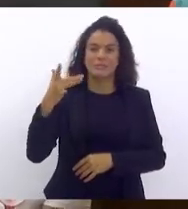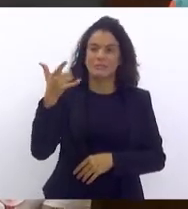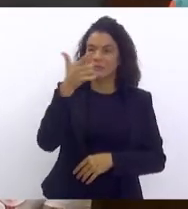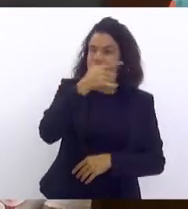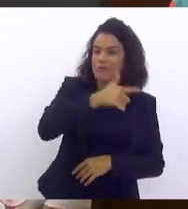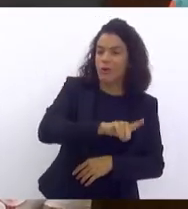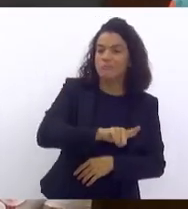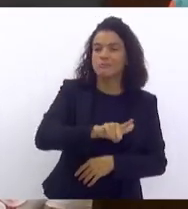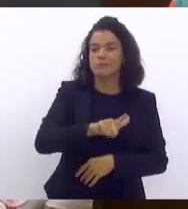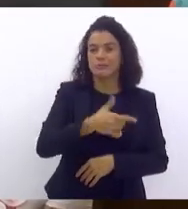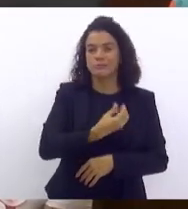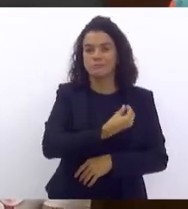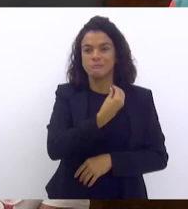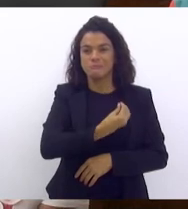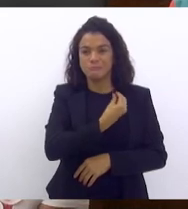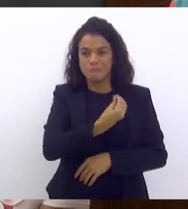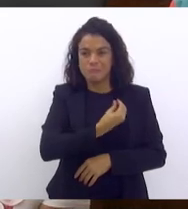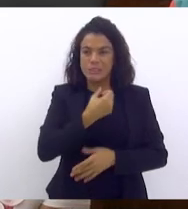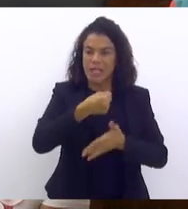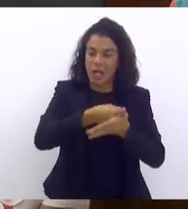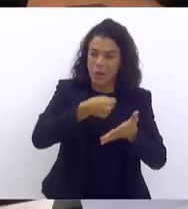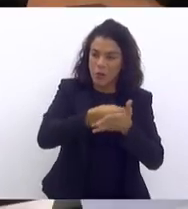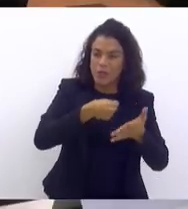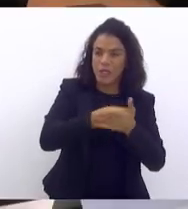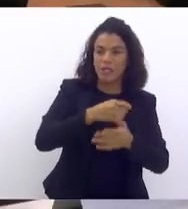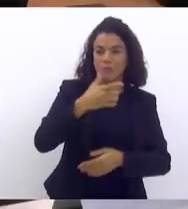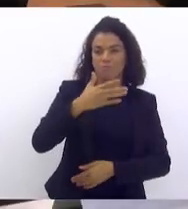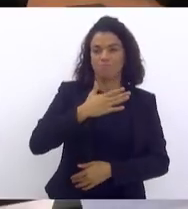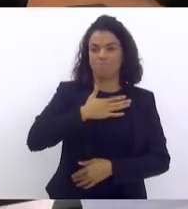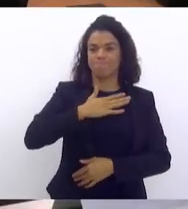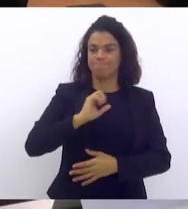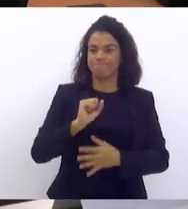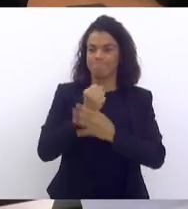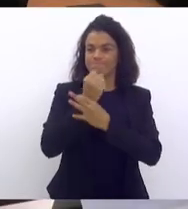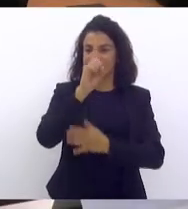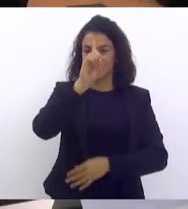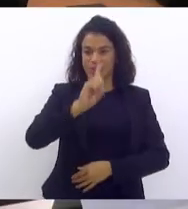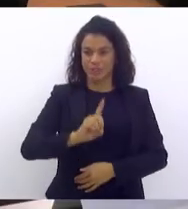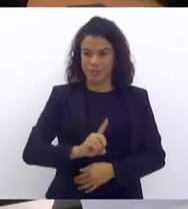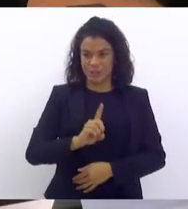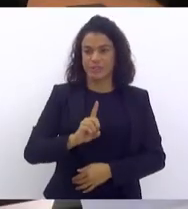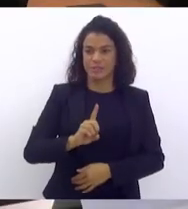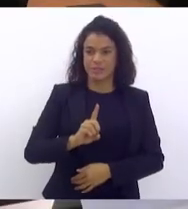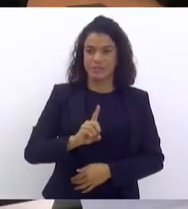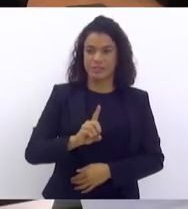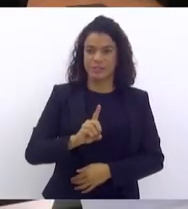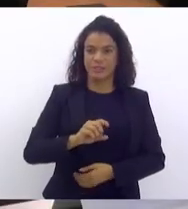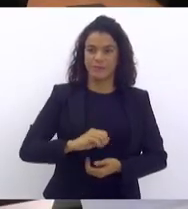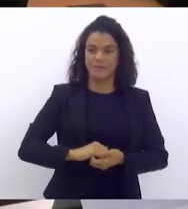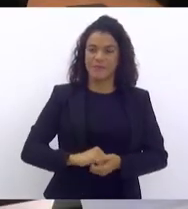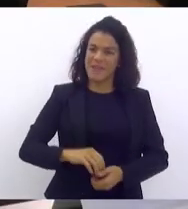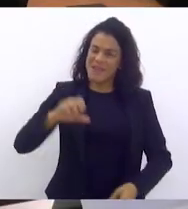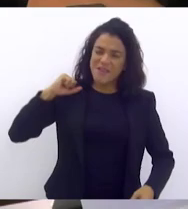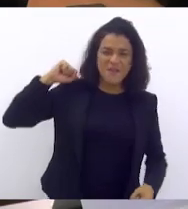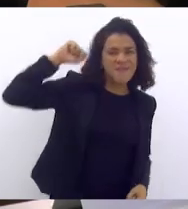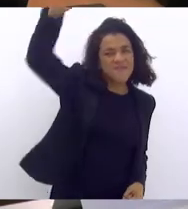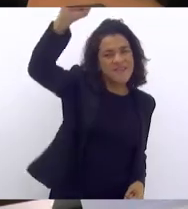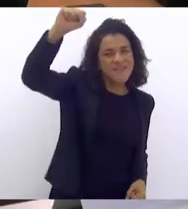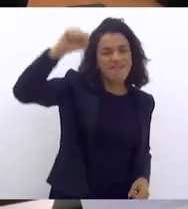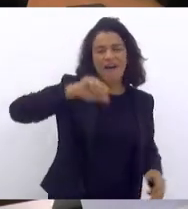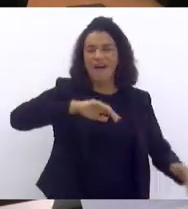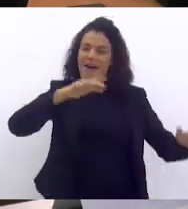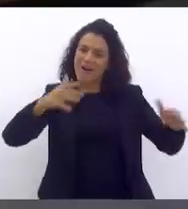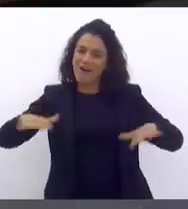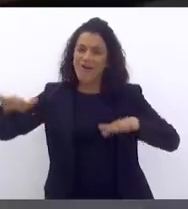está aqui pleiteando aquilo que é por direito. Por direito, gente. E viva a Onda Azul!